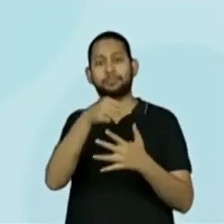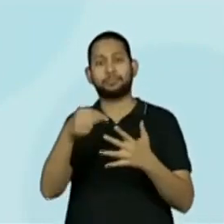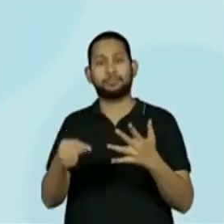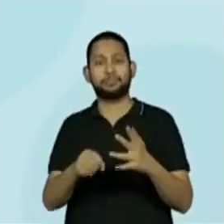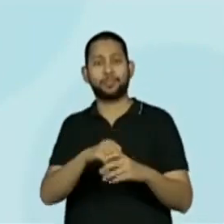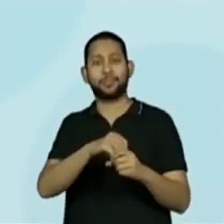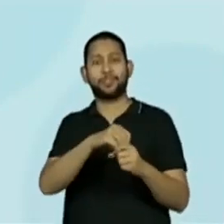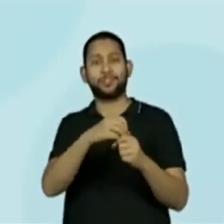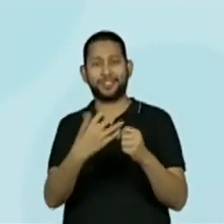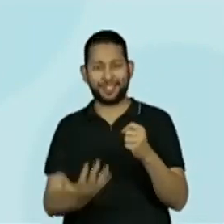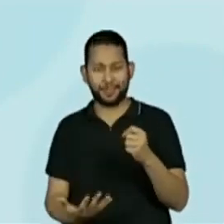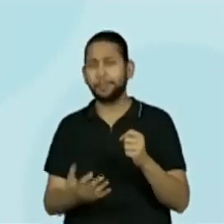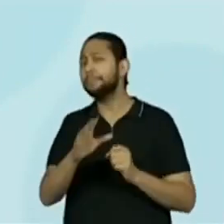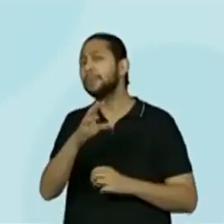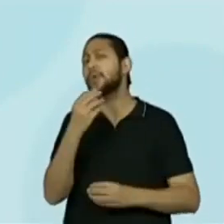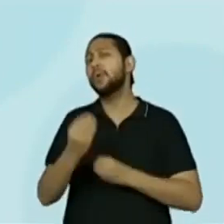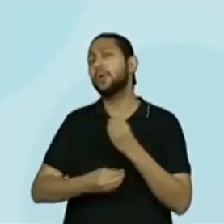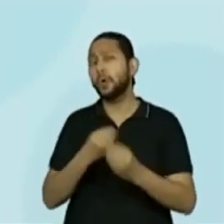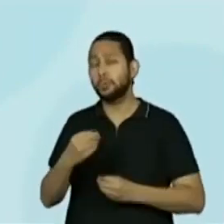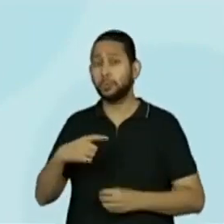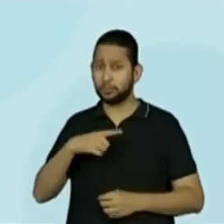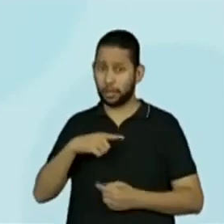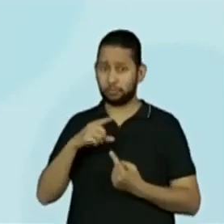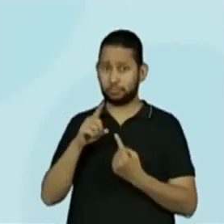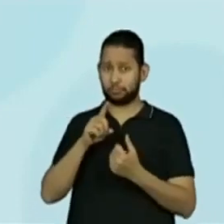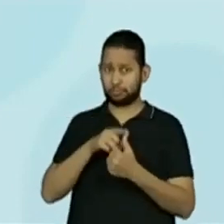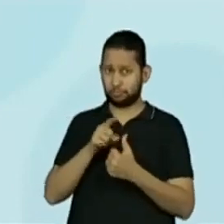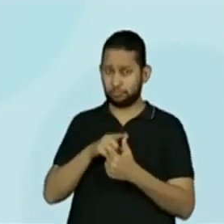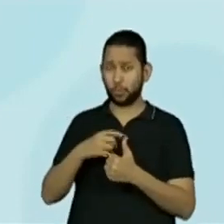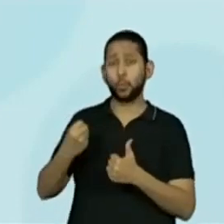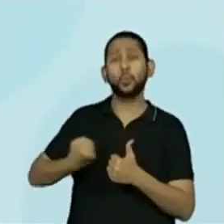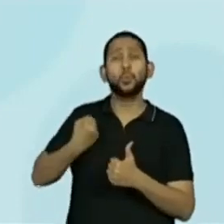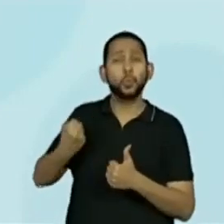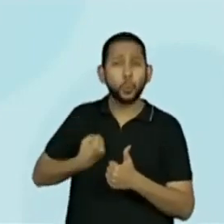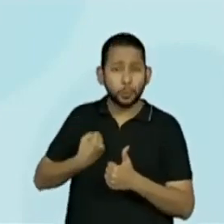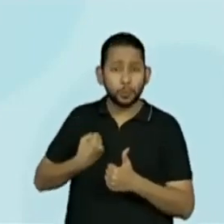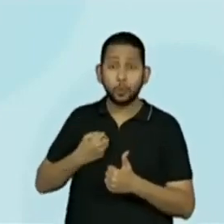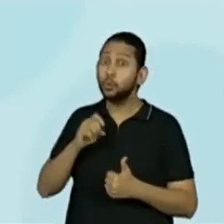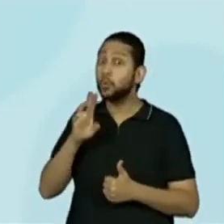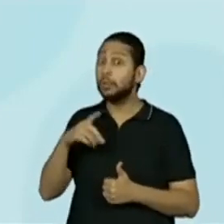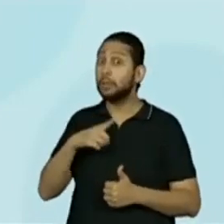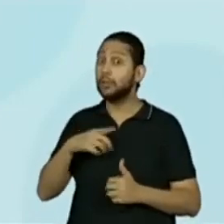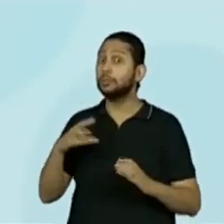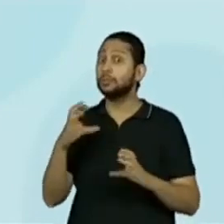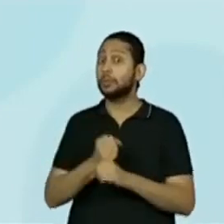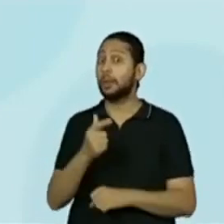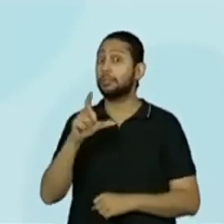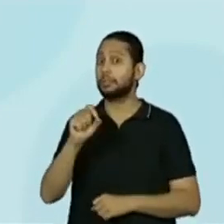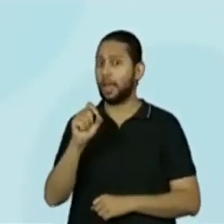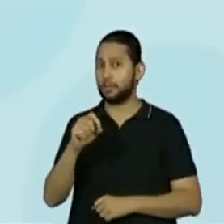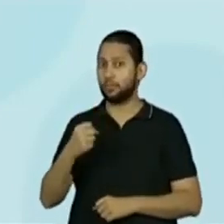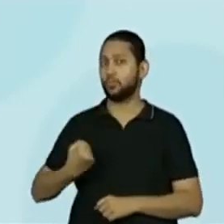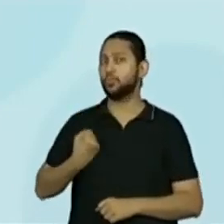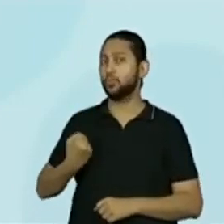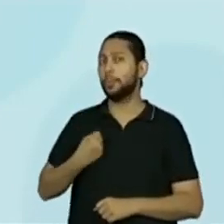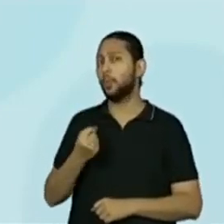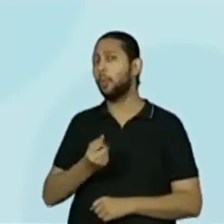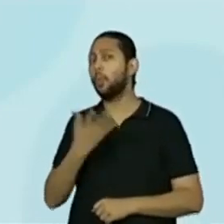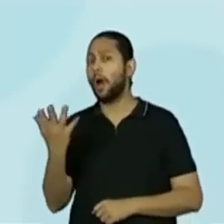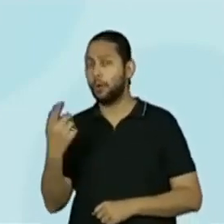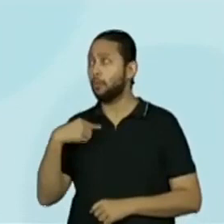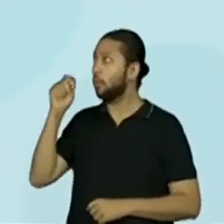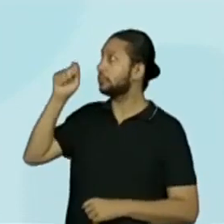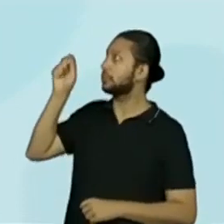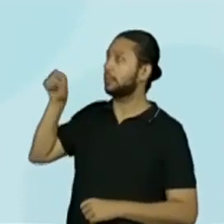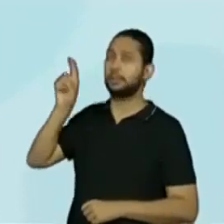tem. Ele é formado por algarismos. Quais algarismos? Apenas 10 algarismos. E são eles, olha, eu vou colocar aqui